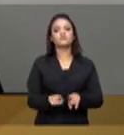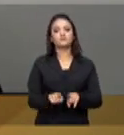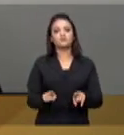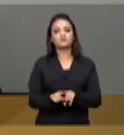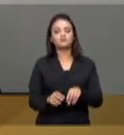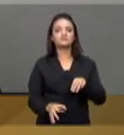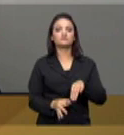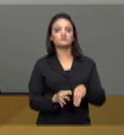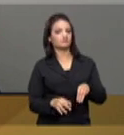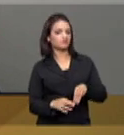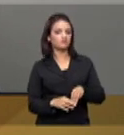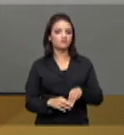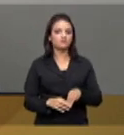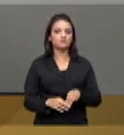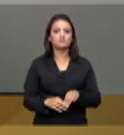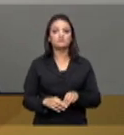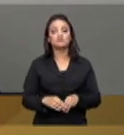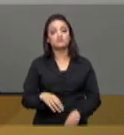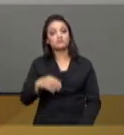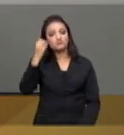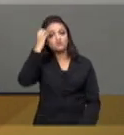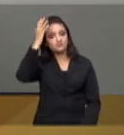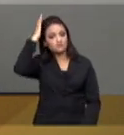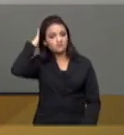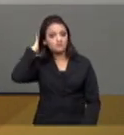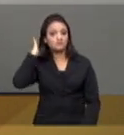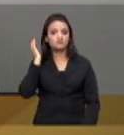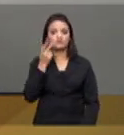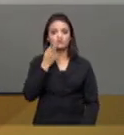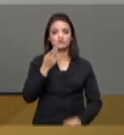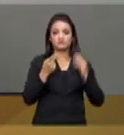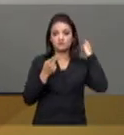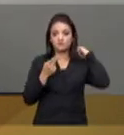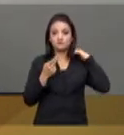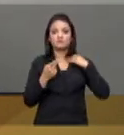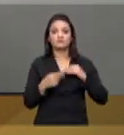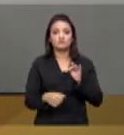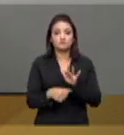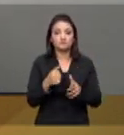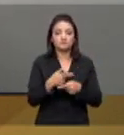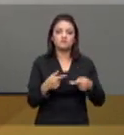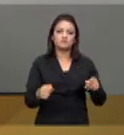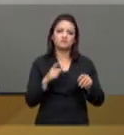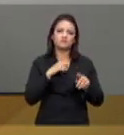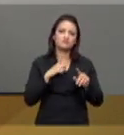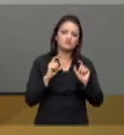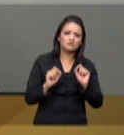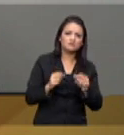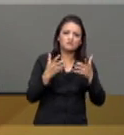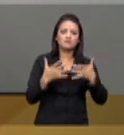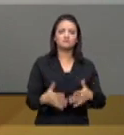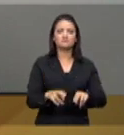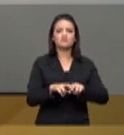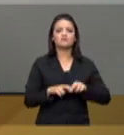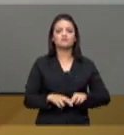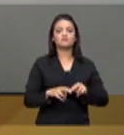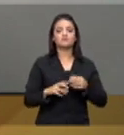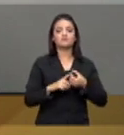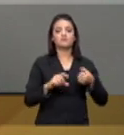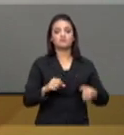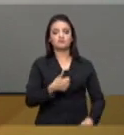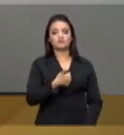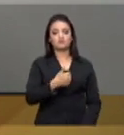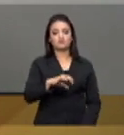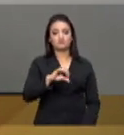em seu voto, aspas, essa primeira premissa realmente me conduz a uma exegese do artigo 195, inciso 1, no